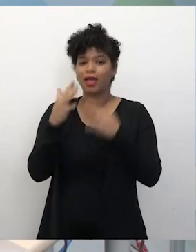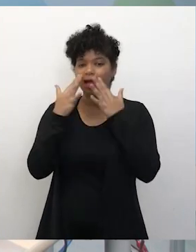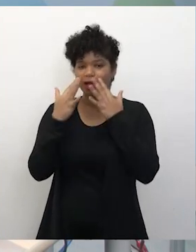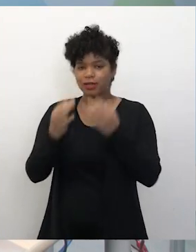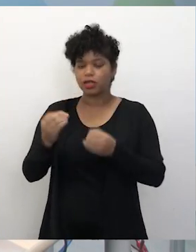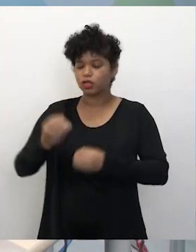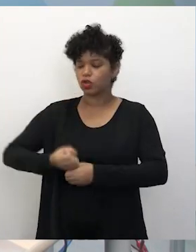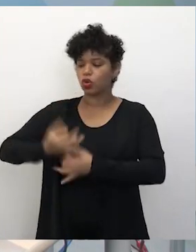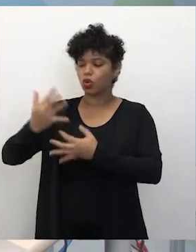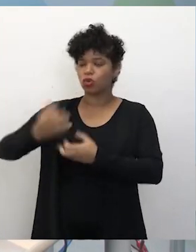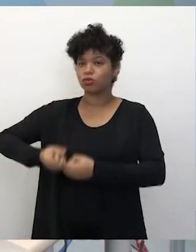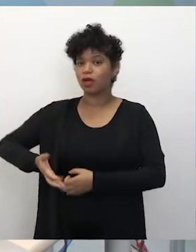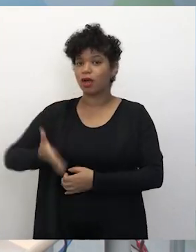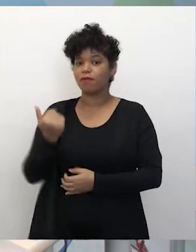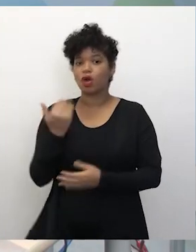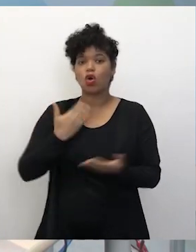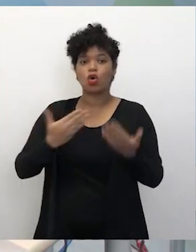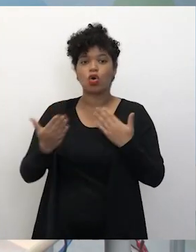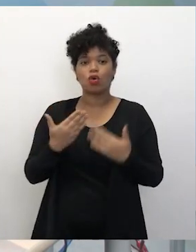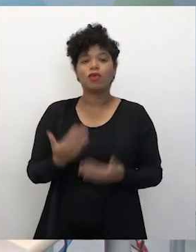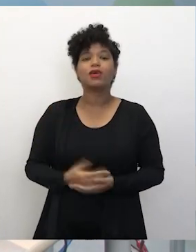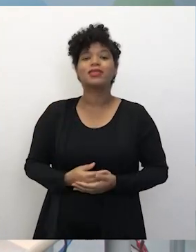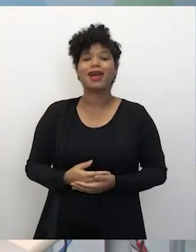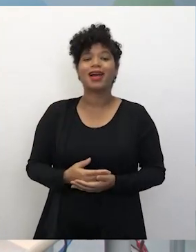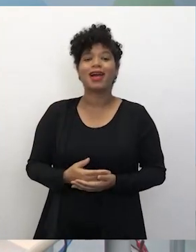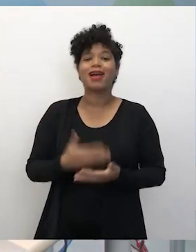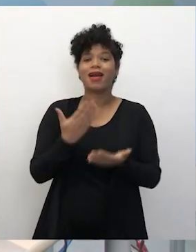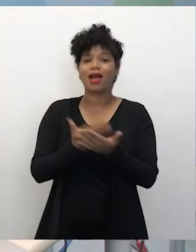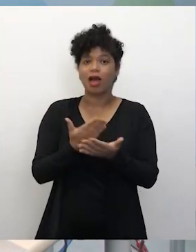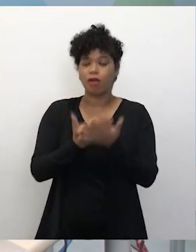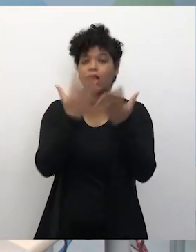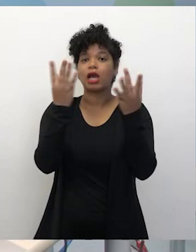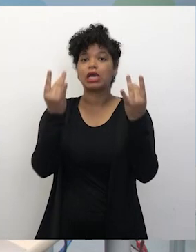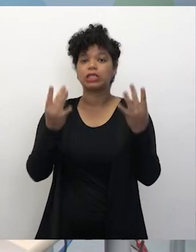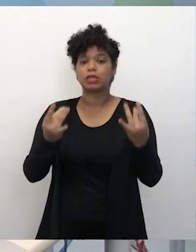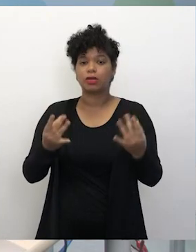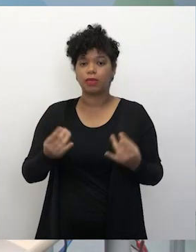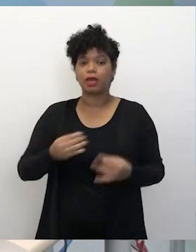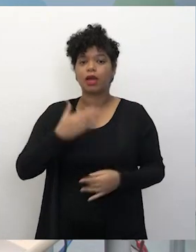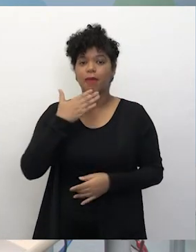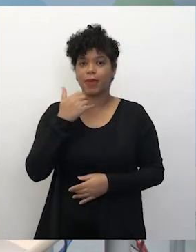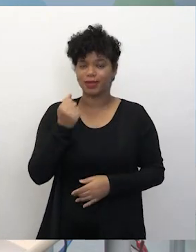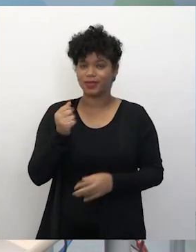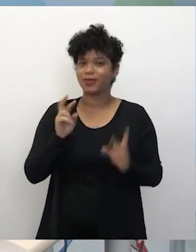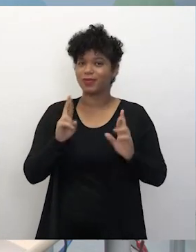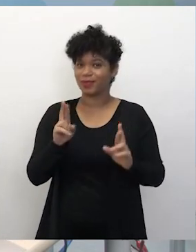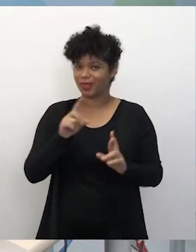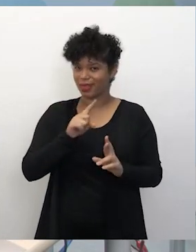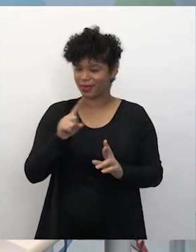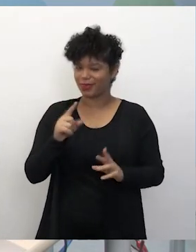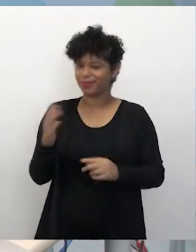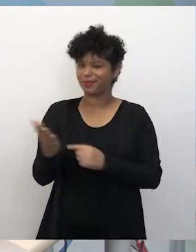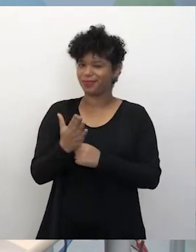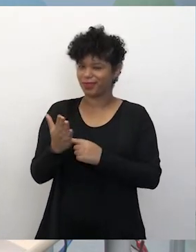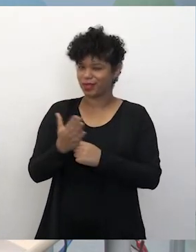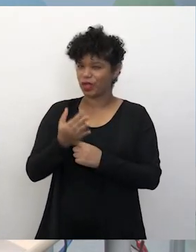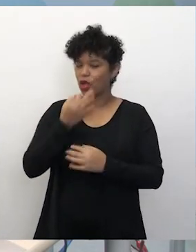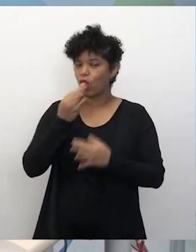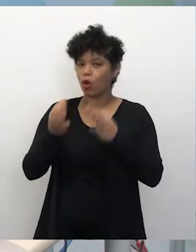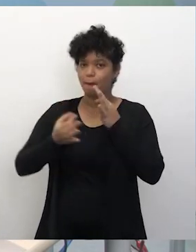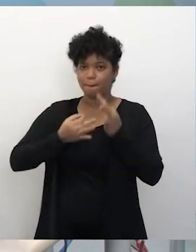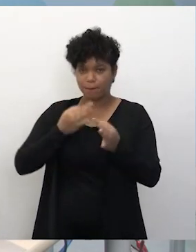à vontade. Vamos falar hoje, vai ser uma aula um pouquinho descritiva, né? Verdade. Espero que vocês colaborem com a gente com